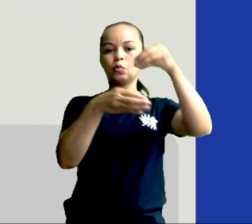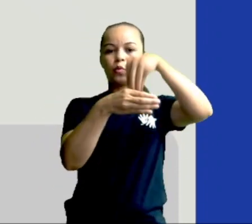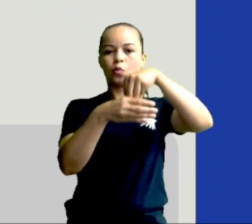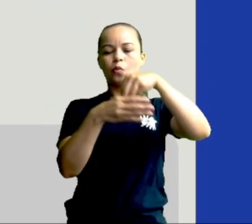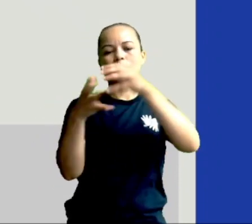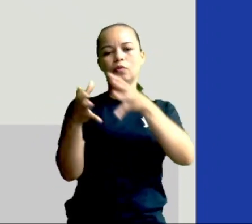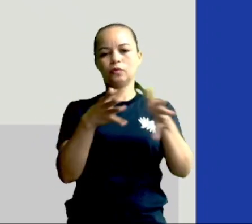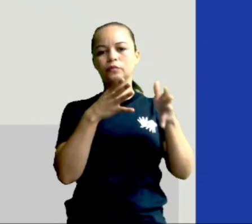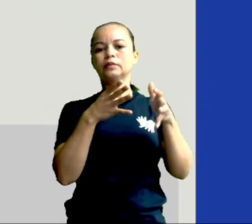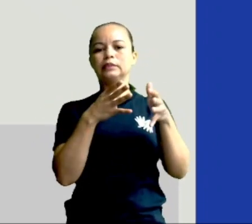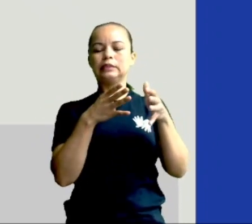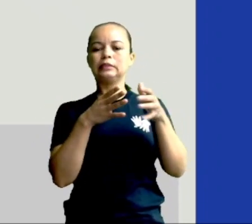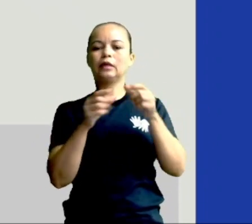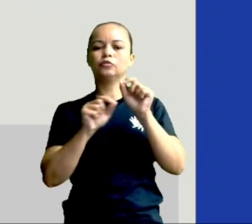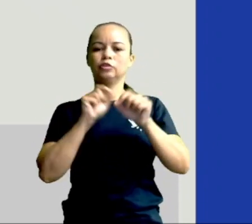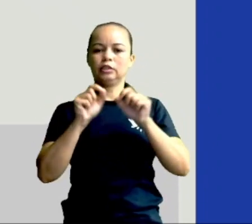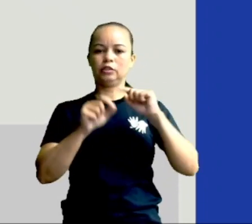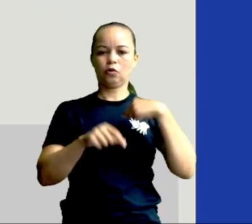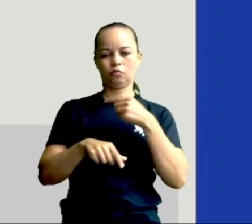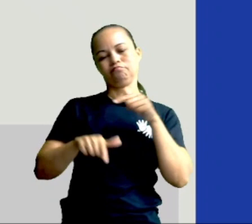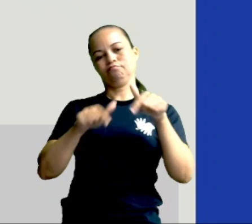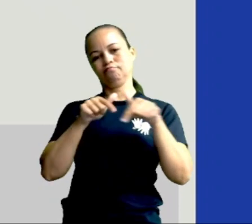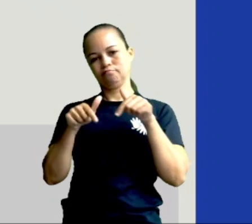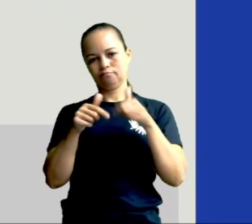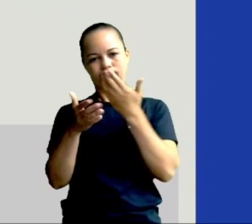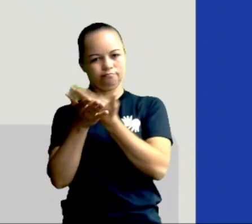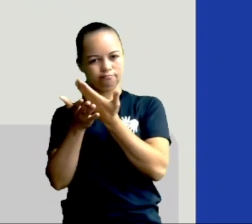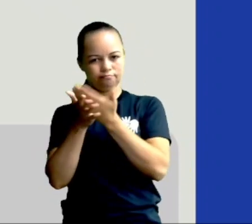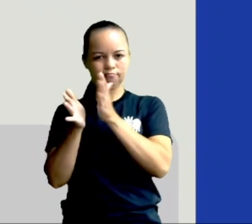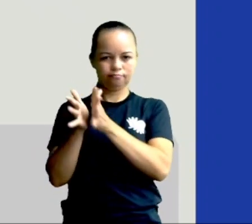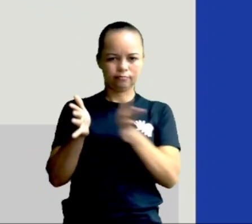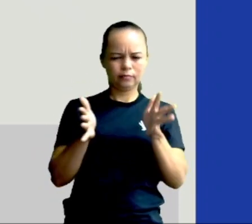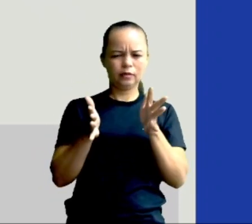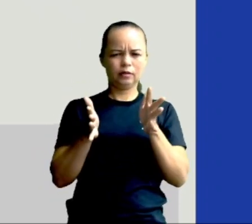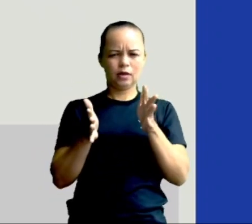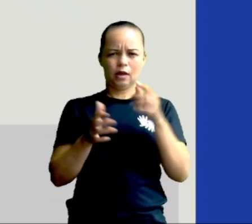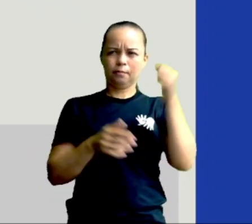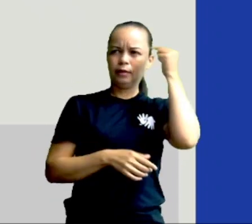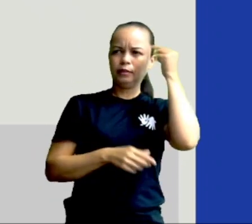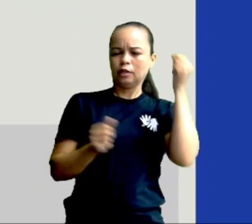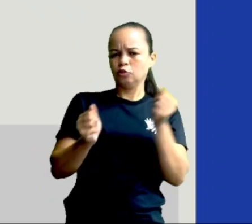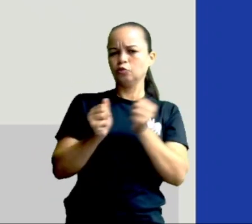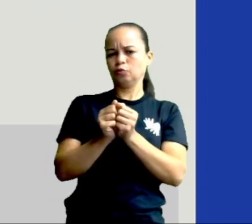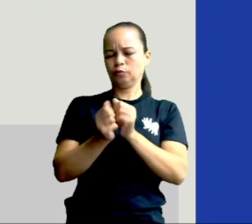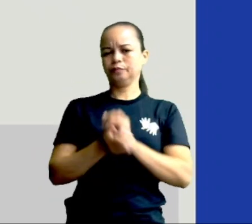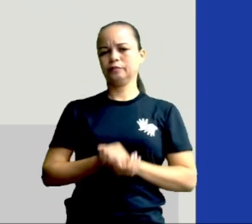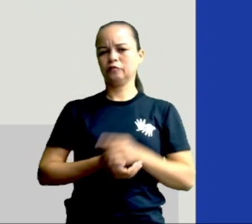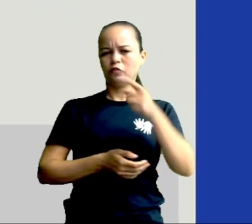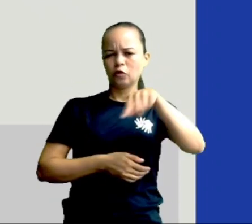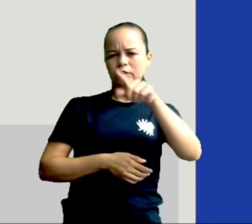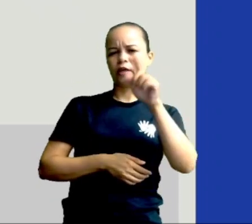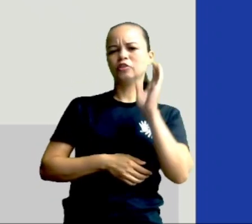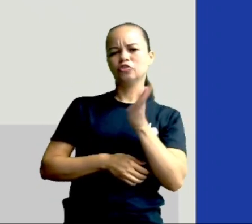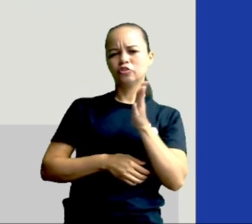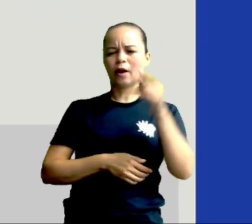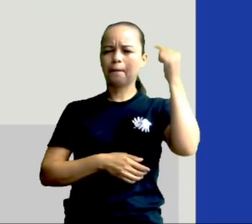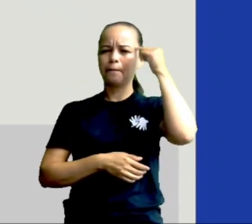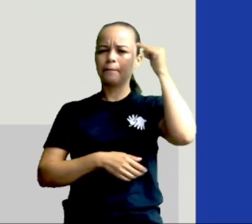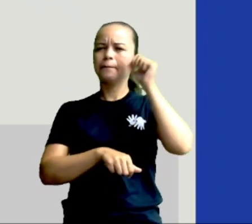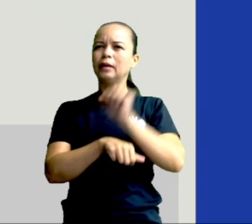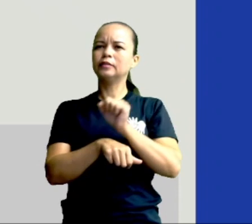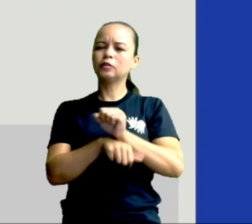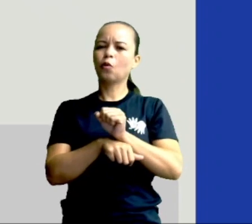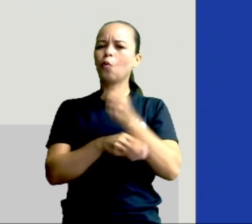de dados que a gente está trabalhando. Então, pensa comigo aqui. Você já parou para pensar sobre como as lojas planejam os